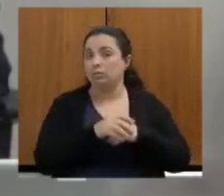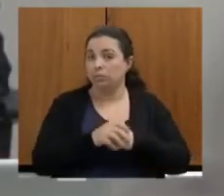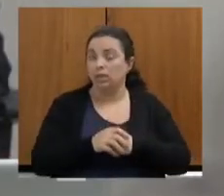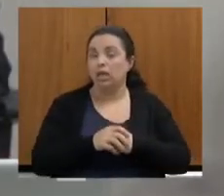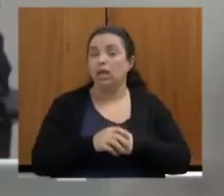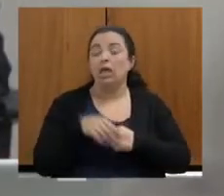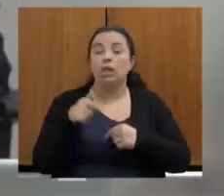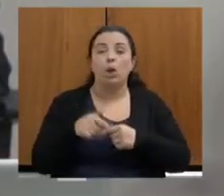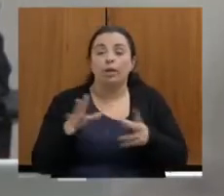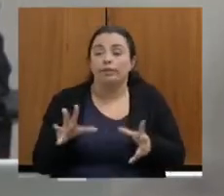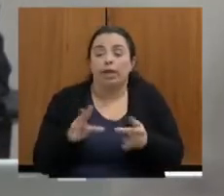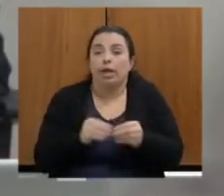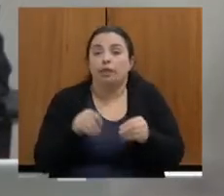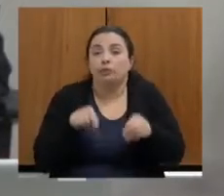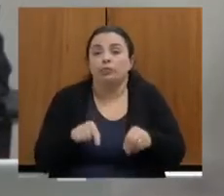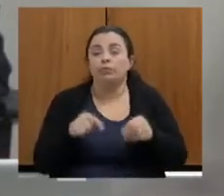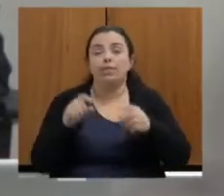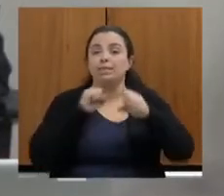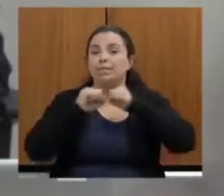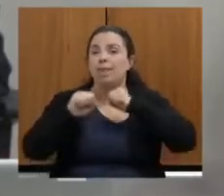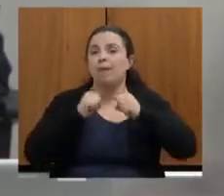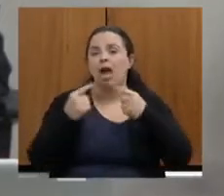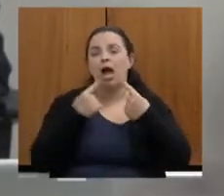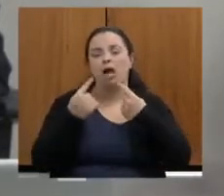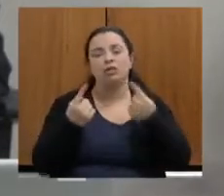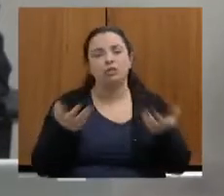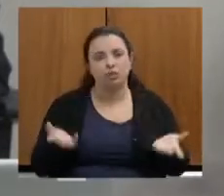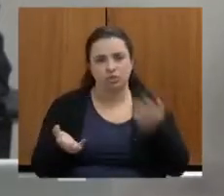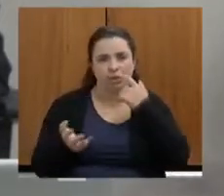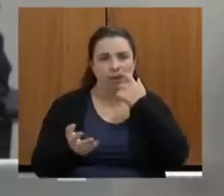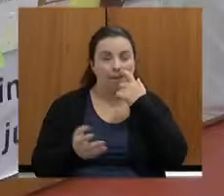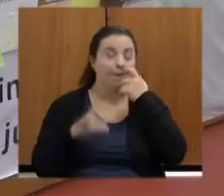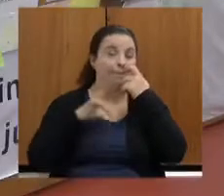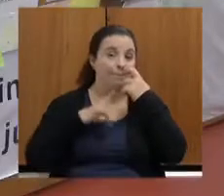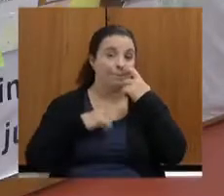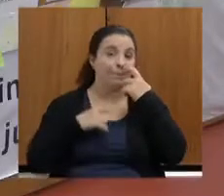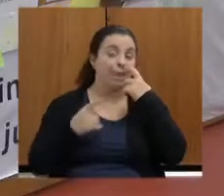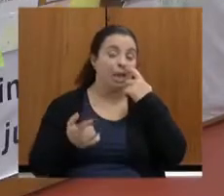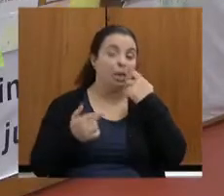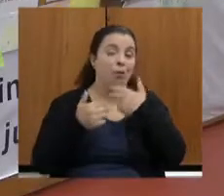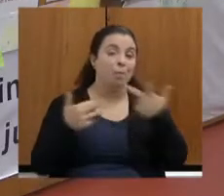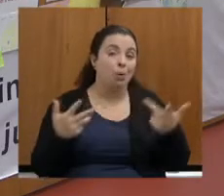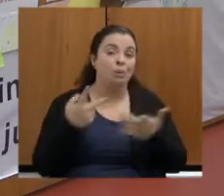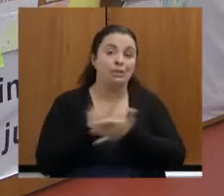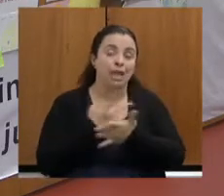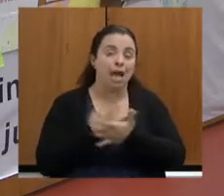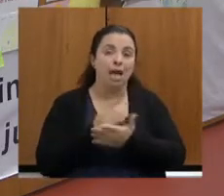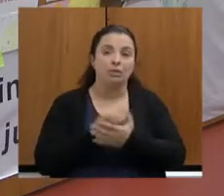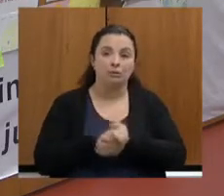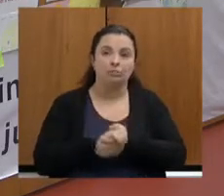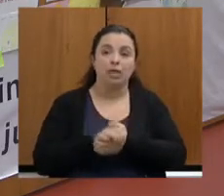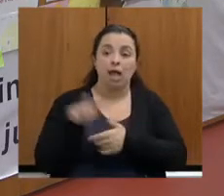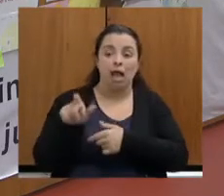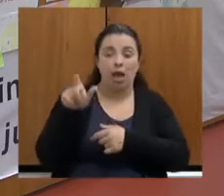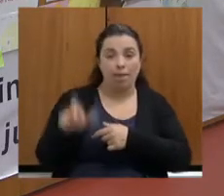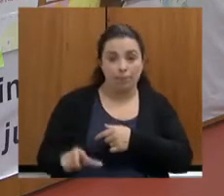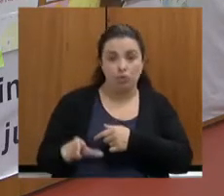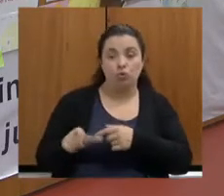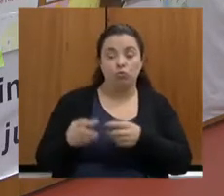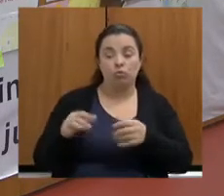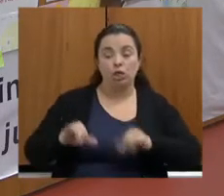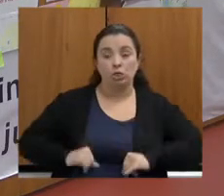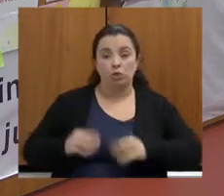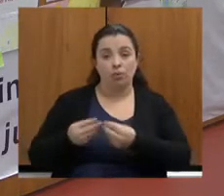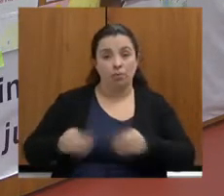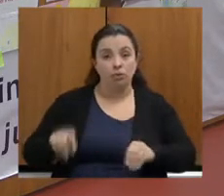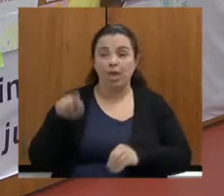essa é a síntese desse debate tem alguma coisa que não está muito errado os atingidos não estão participando